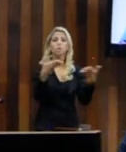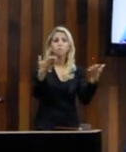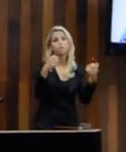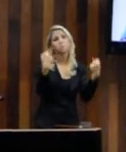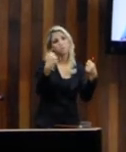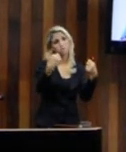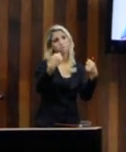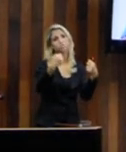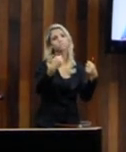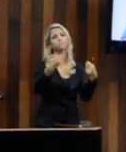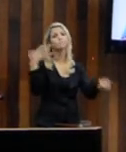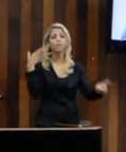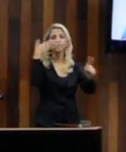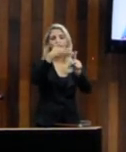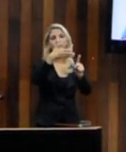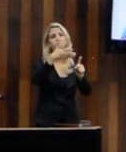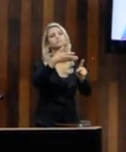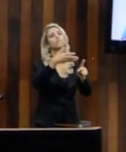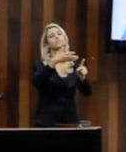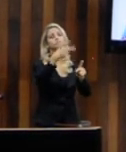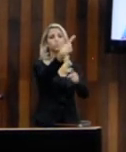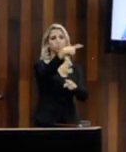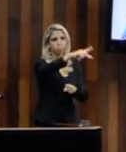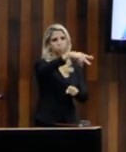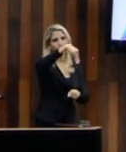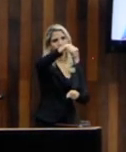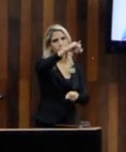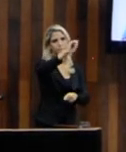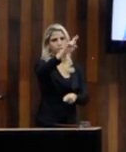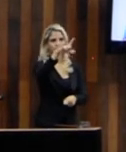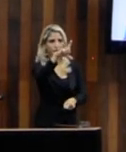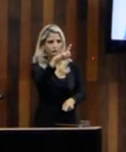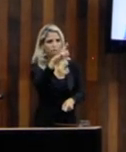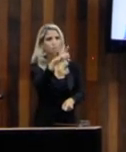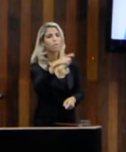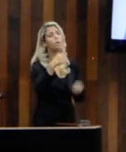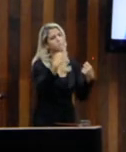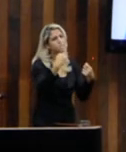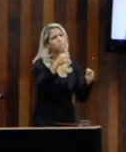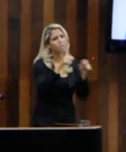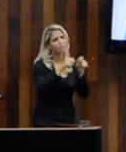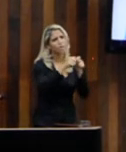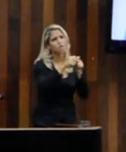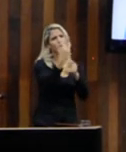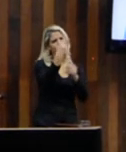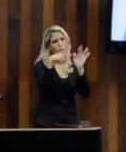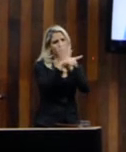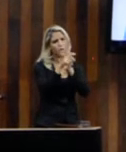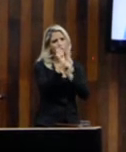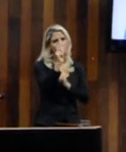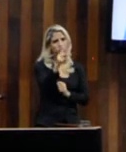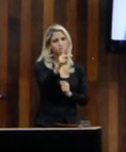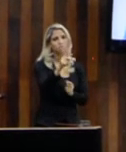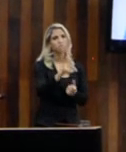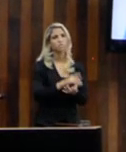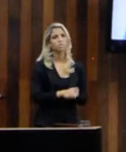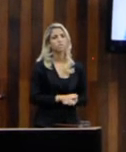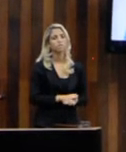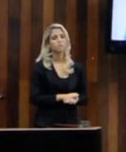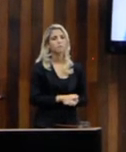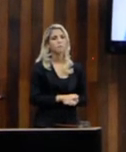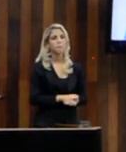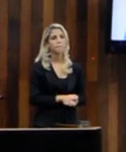você. Miguel, me permite fazer uma pergunta para você.